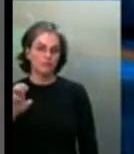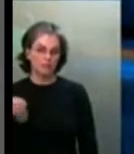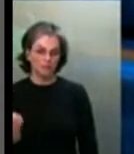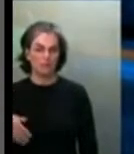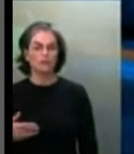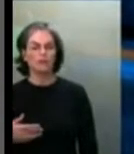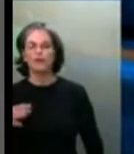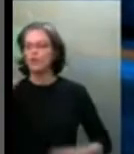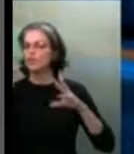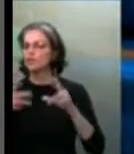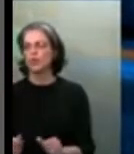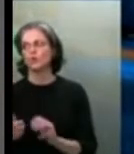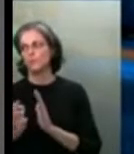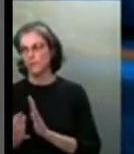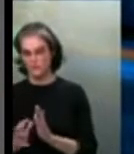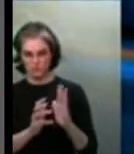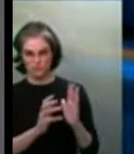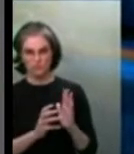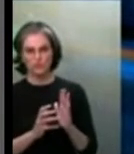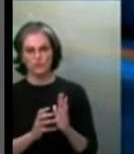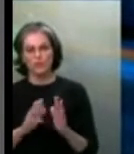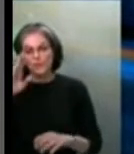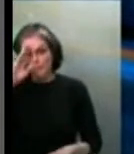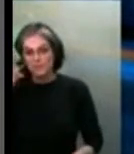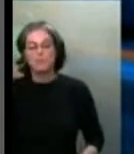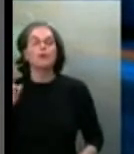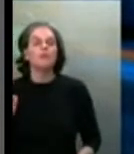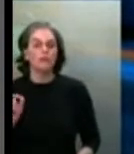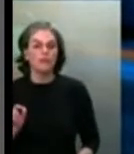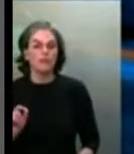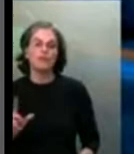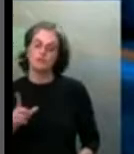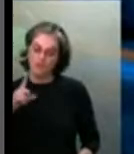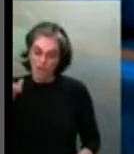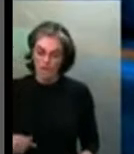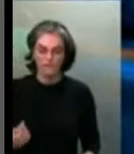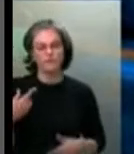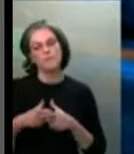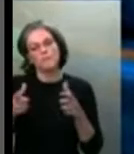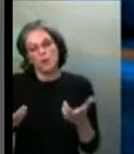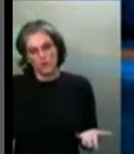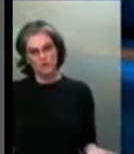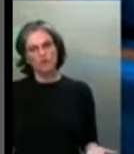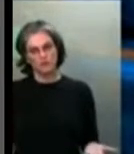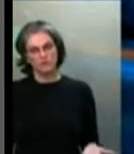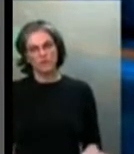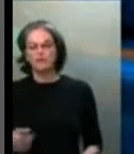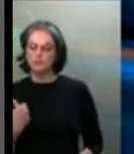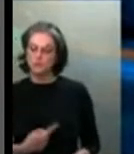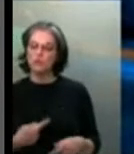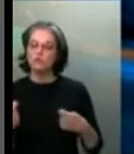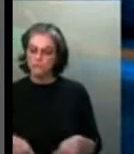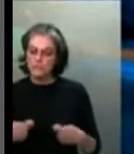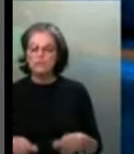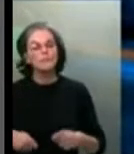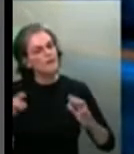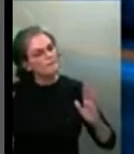Democráticos, todos os partidos, mas principalmente aqueles que têm a maioria aqui no Congresso Nacional. Nós temos que